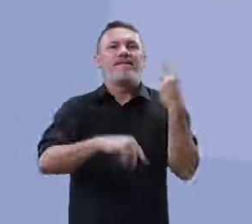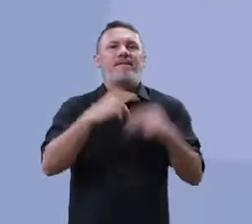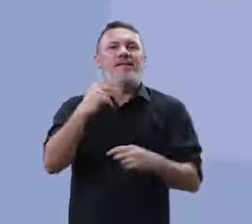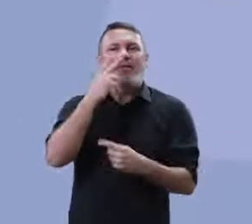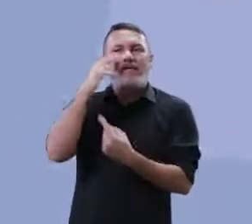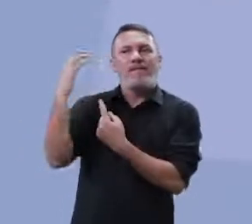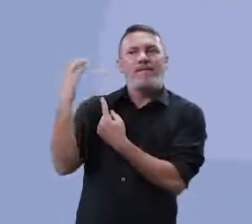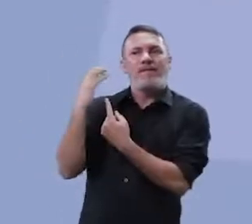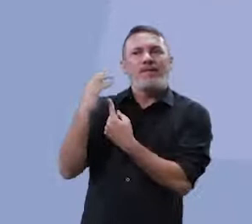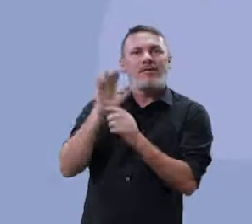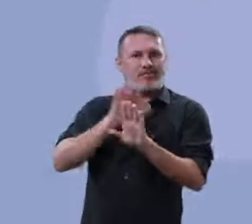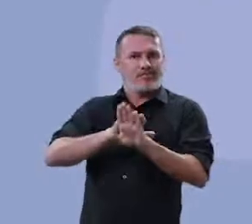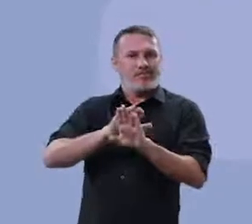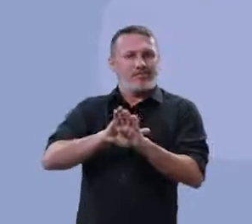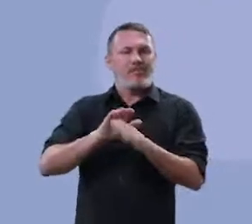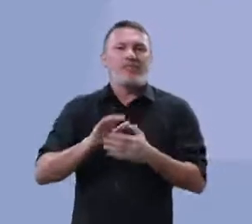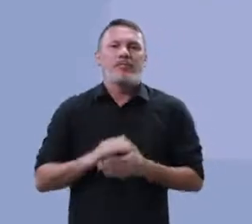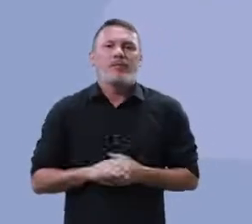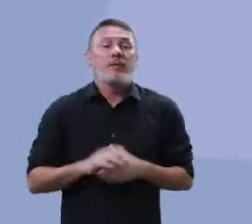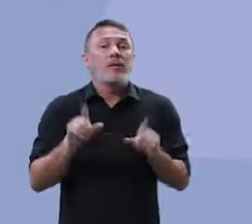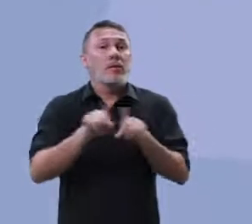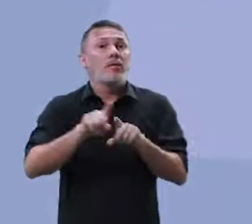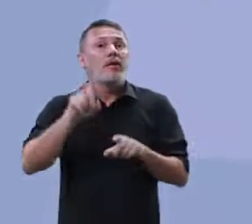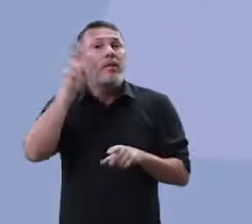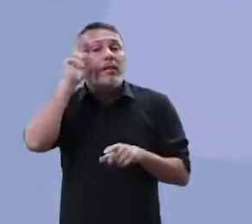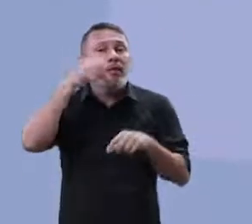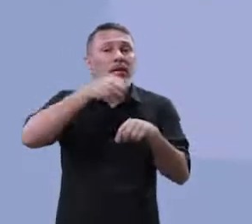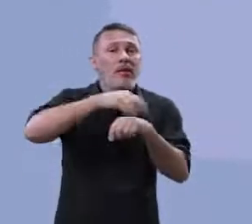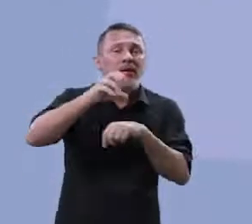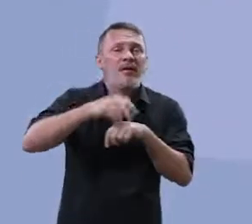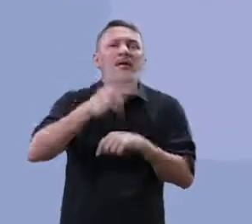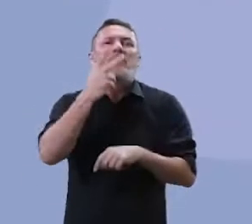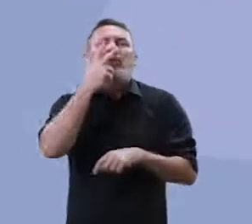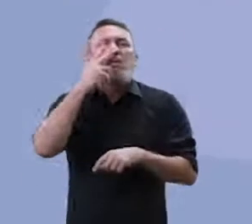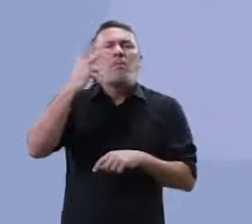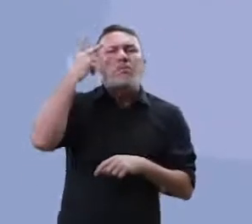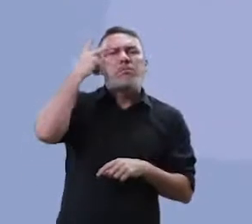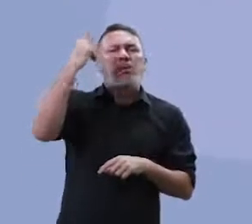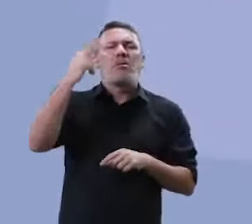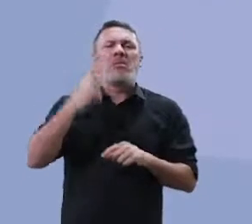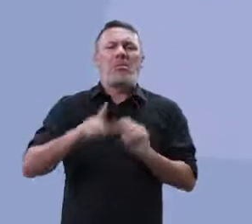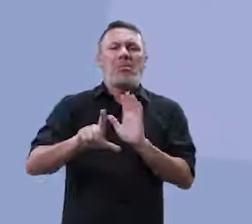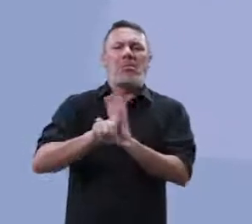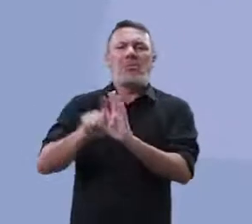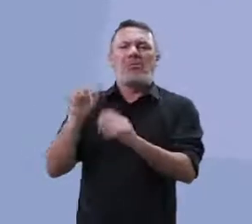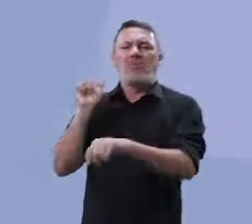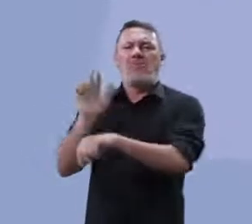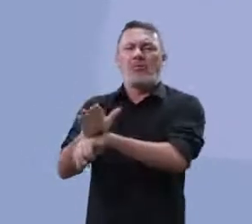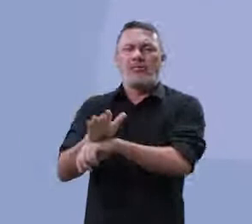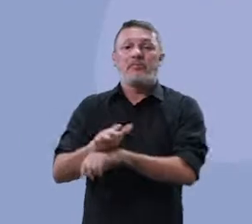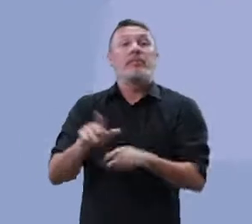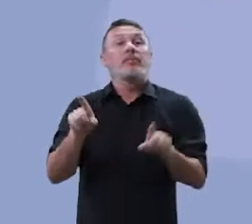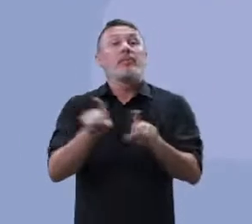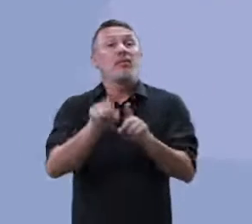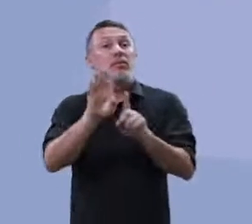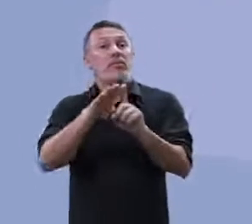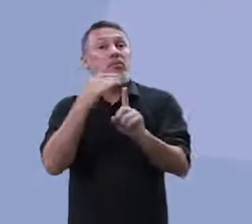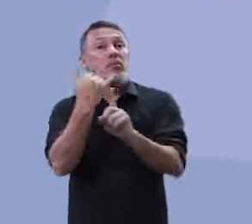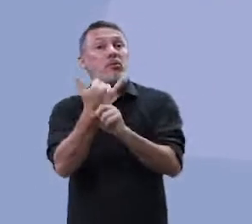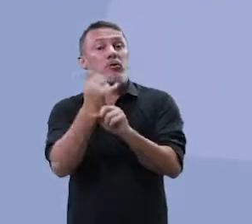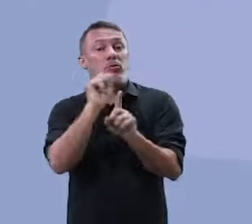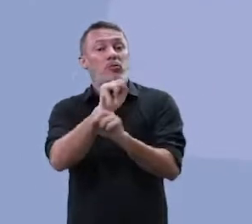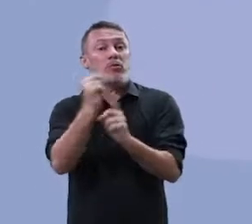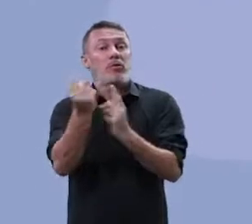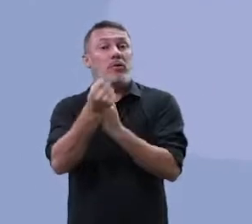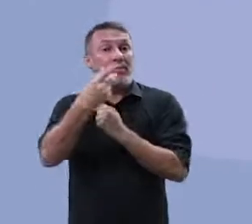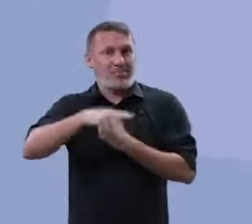maneira, a praticar o ato de violência contra o animal. E falamos também da questão do sentimento de impunidade das leis. Falamos sobre o bullying